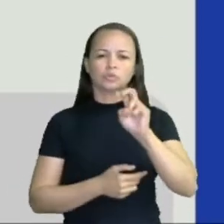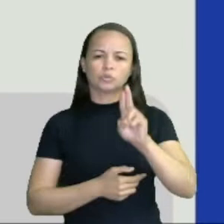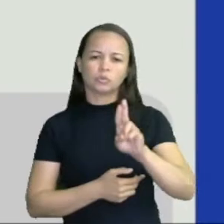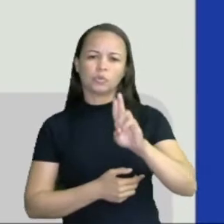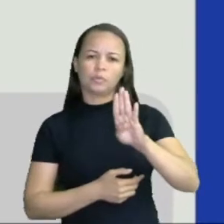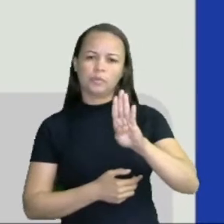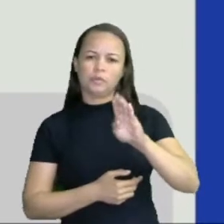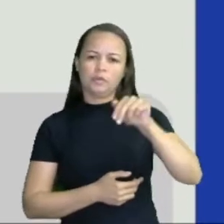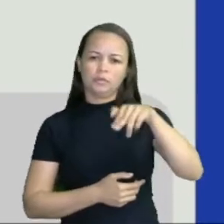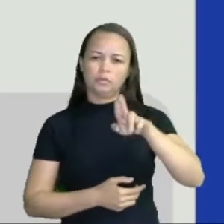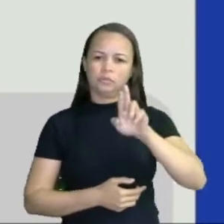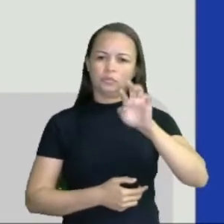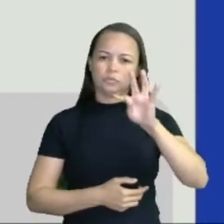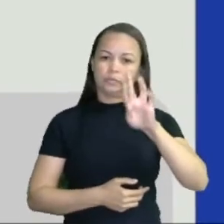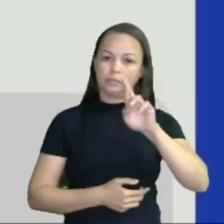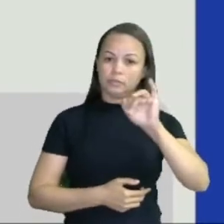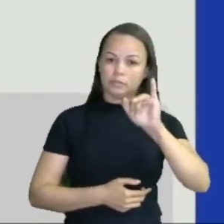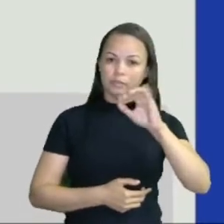em alguns